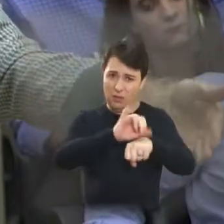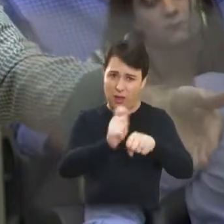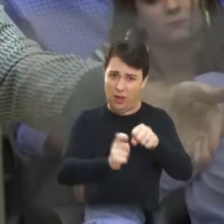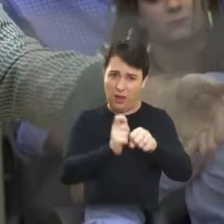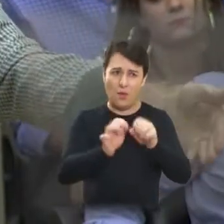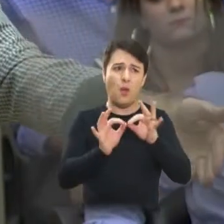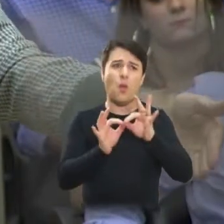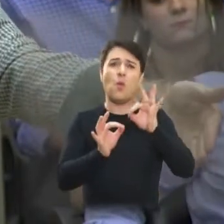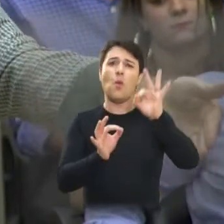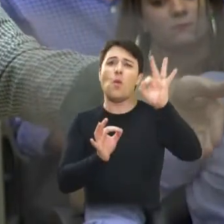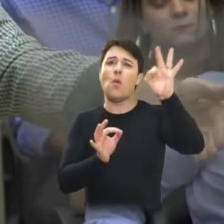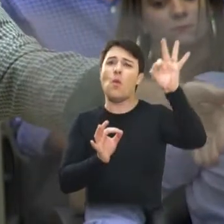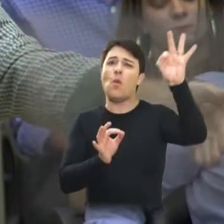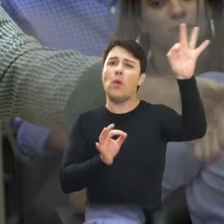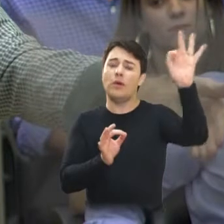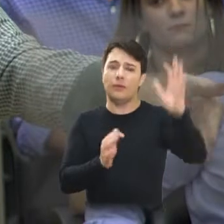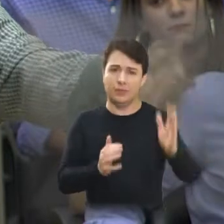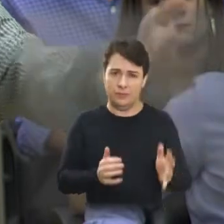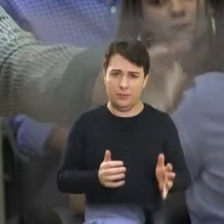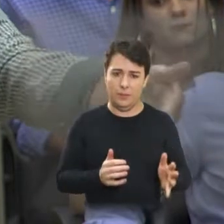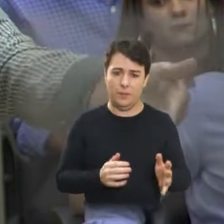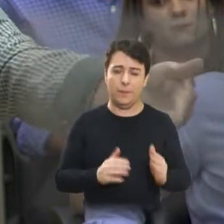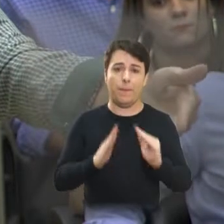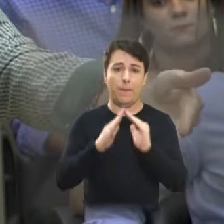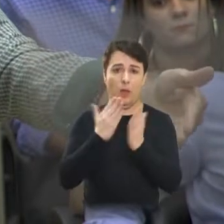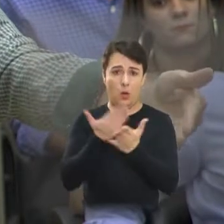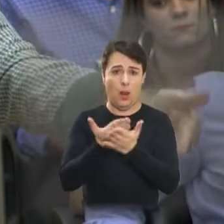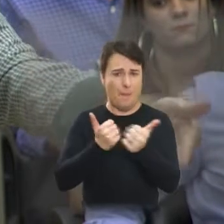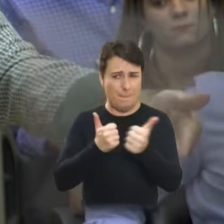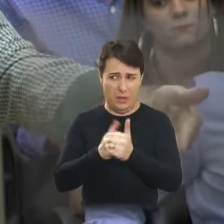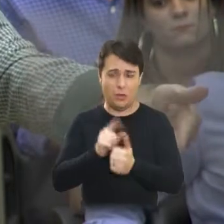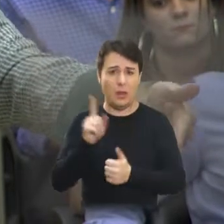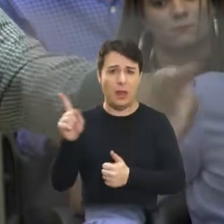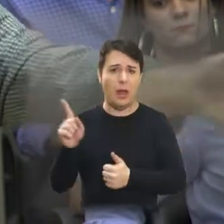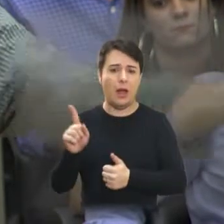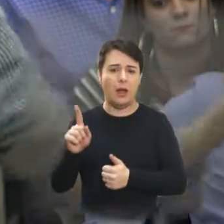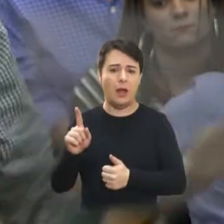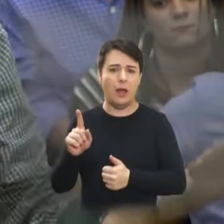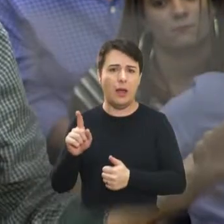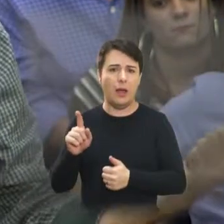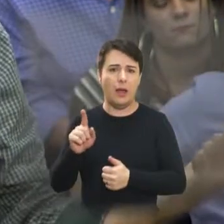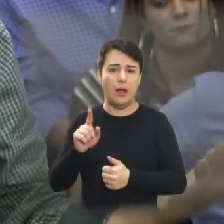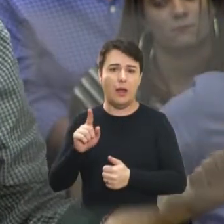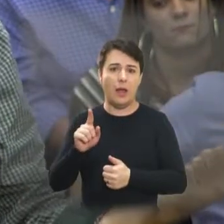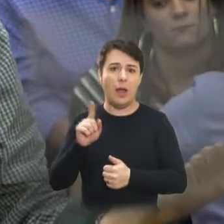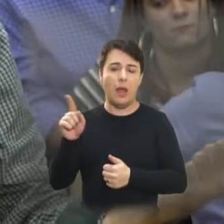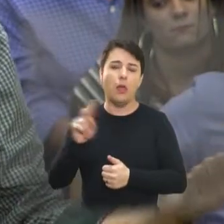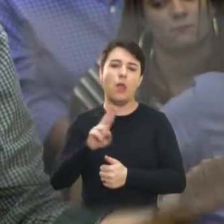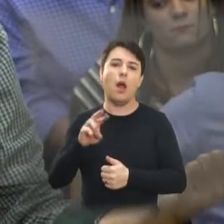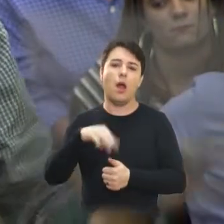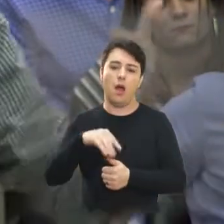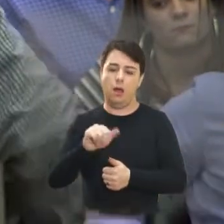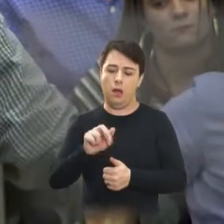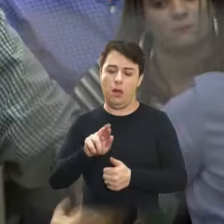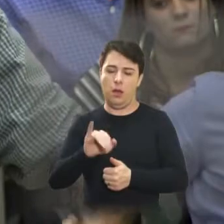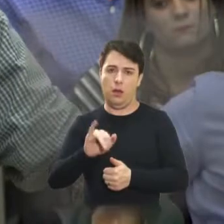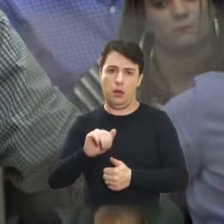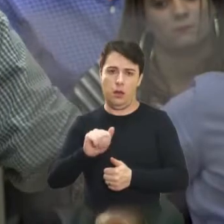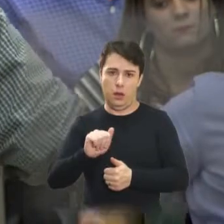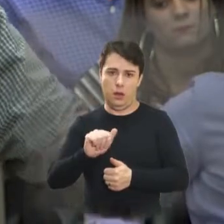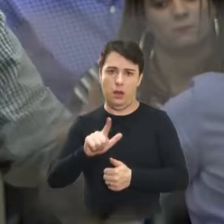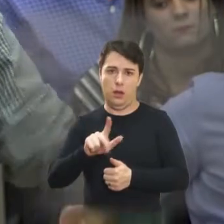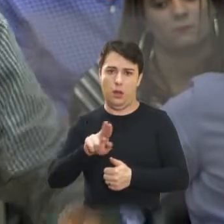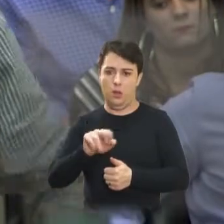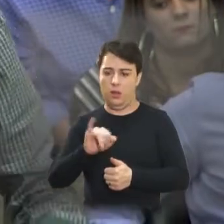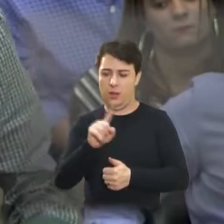aquela região, a escola mais perto é a que serve ao Maria Luísa, né, que está no Maria